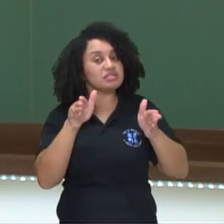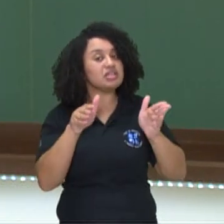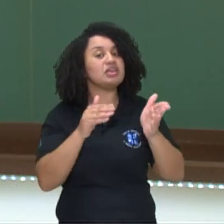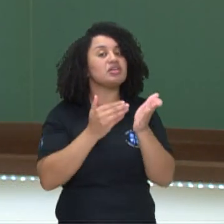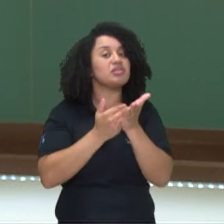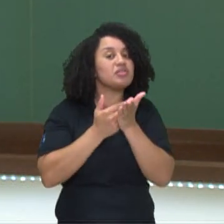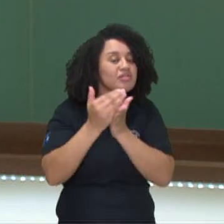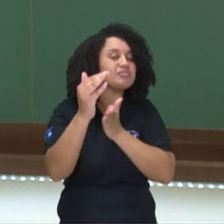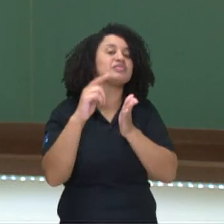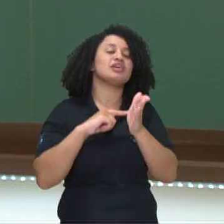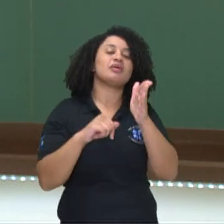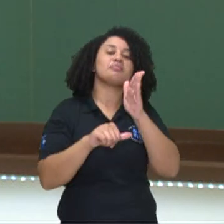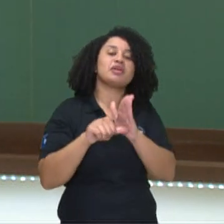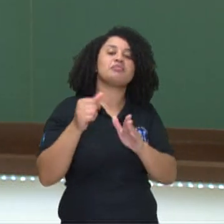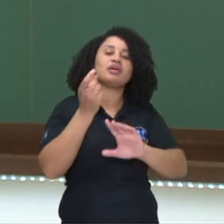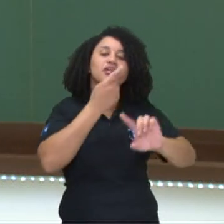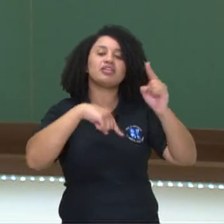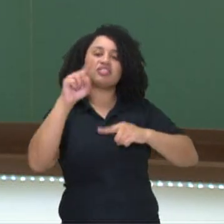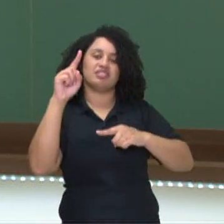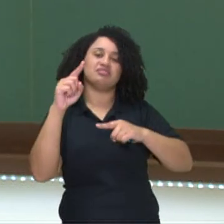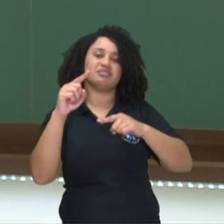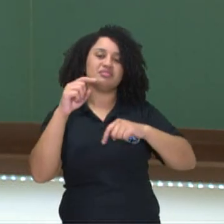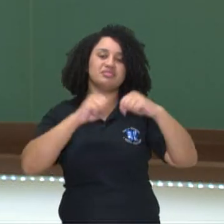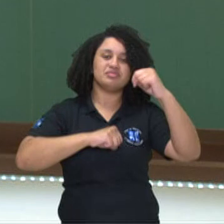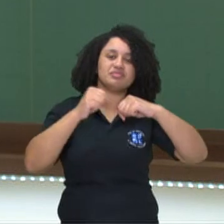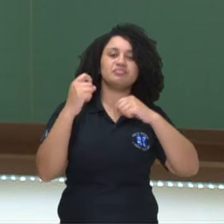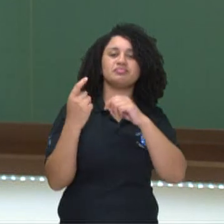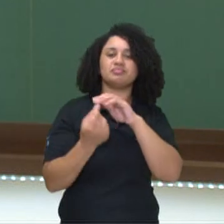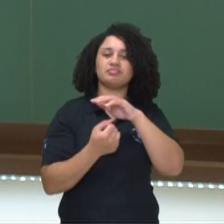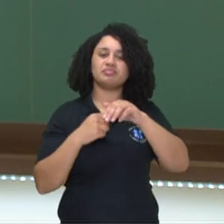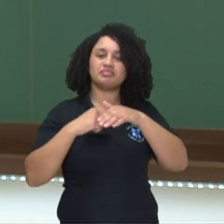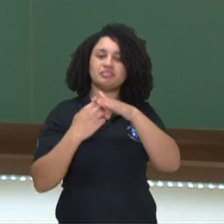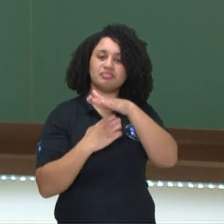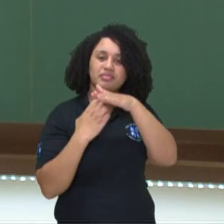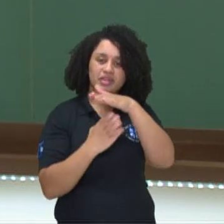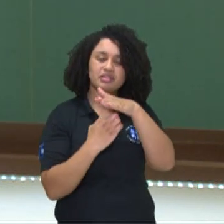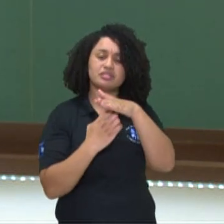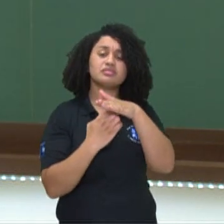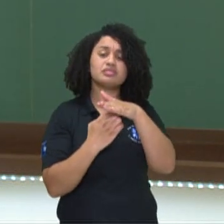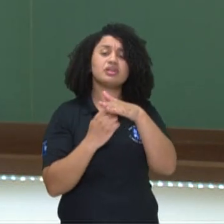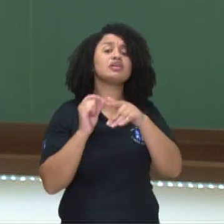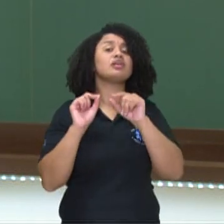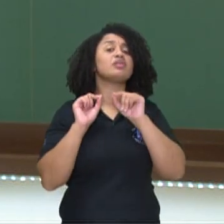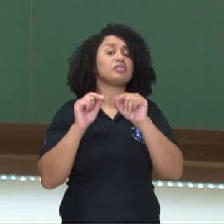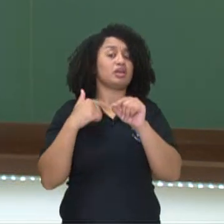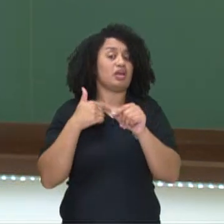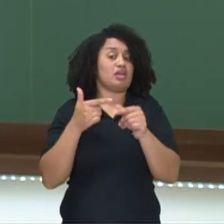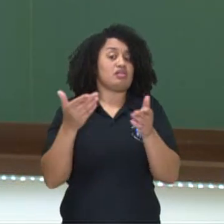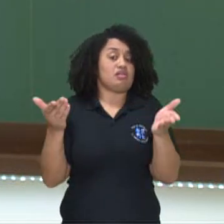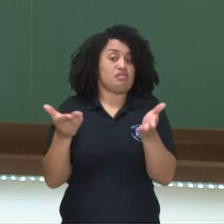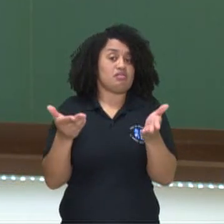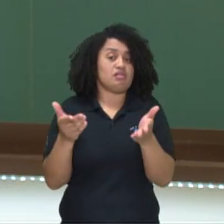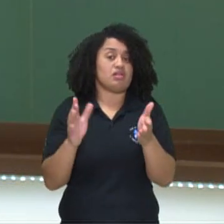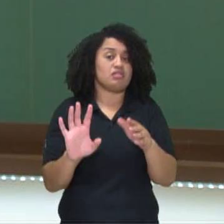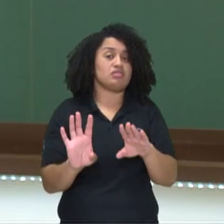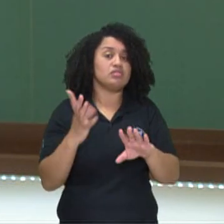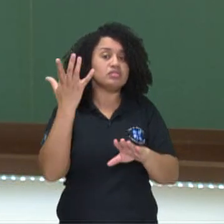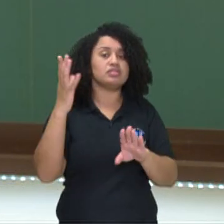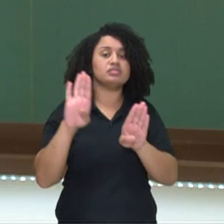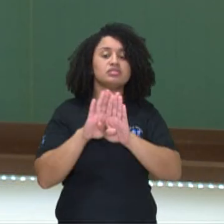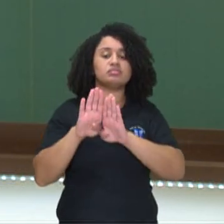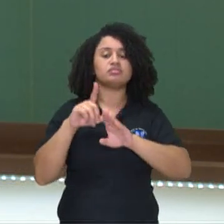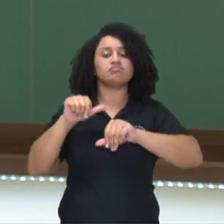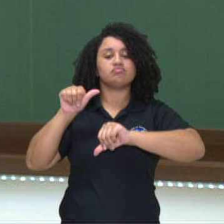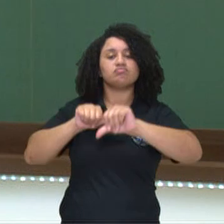a primeira revolução industrial, que literalmente faz, como nós mencionamos, no momento. Uma mudança